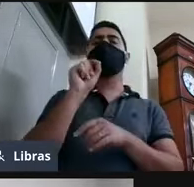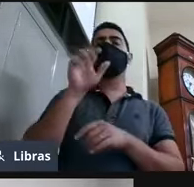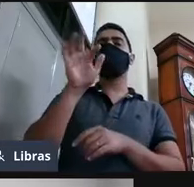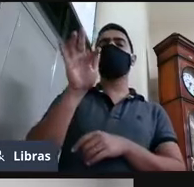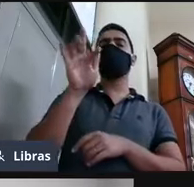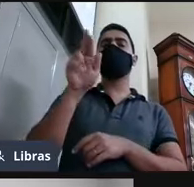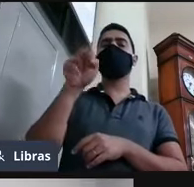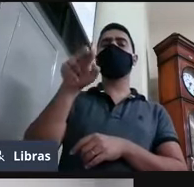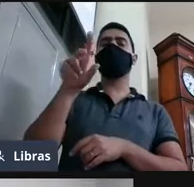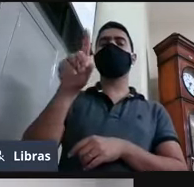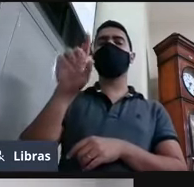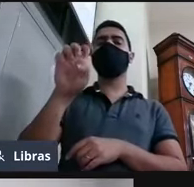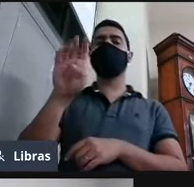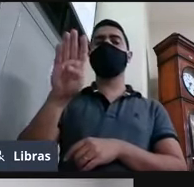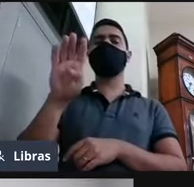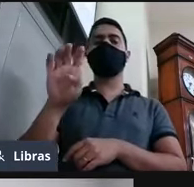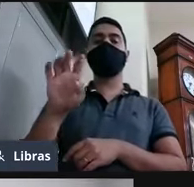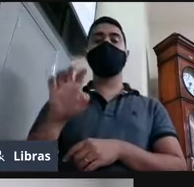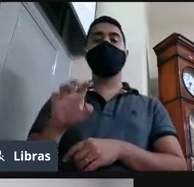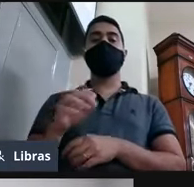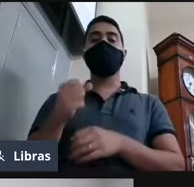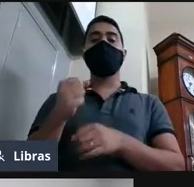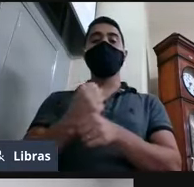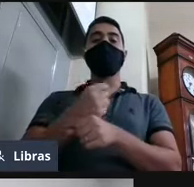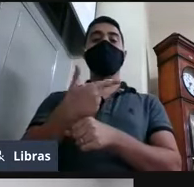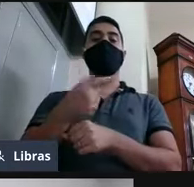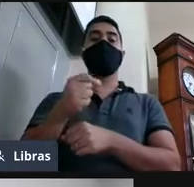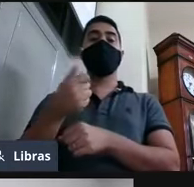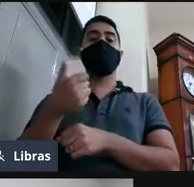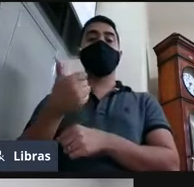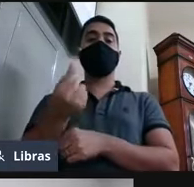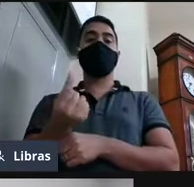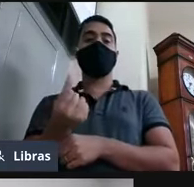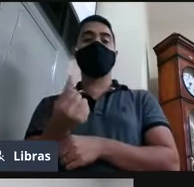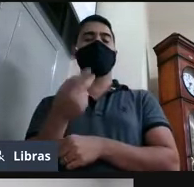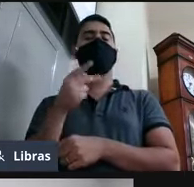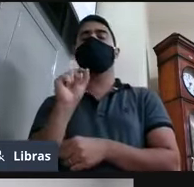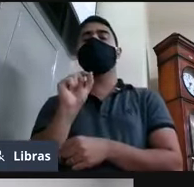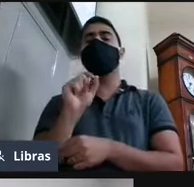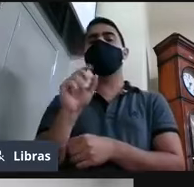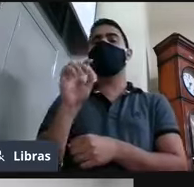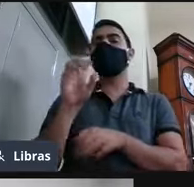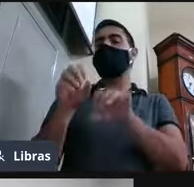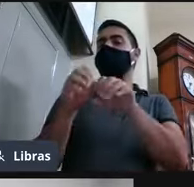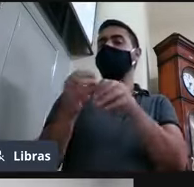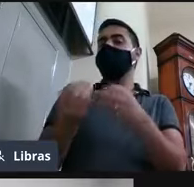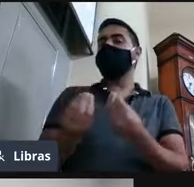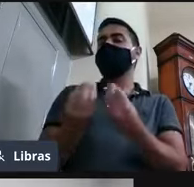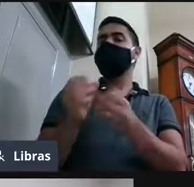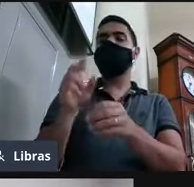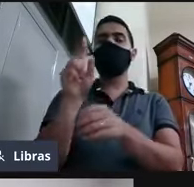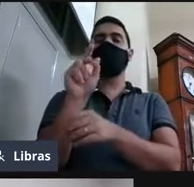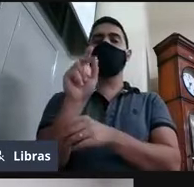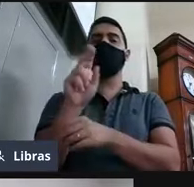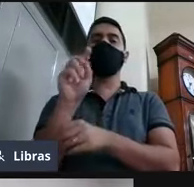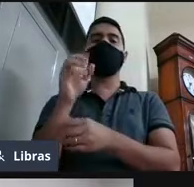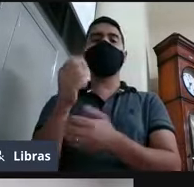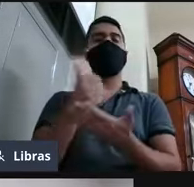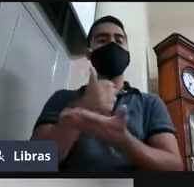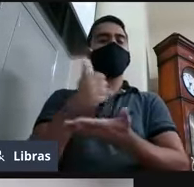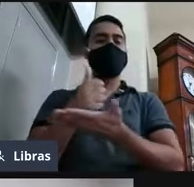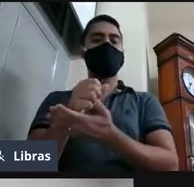que vigorou de 2006, que permitia investimentos apenas no ensino fundamental, nas modalidades